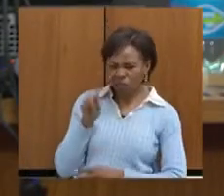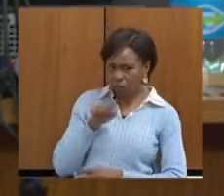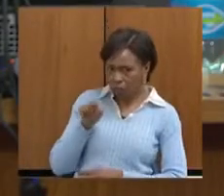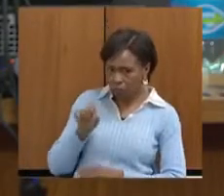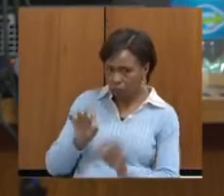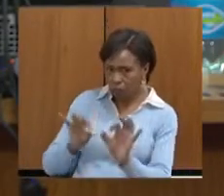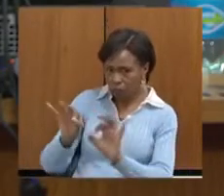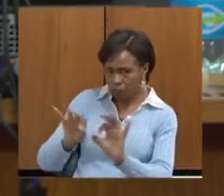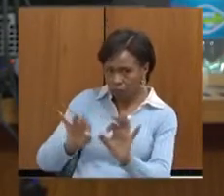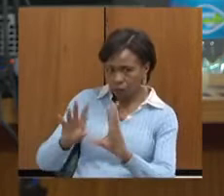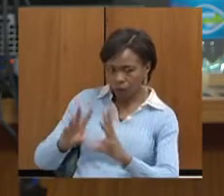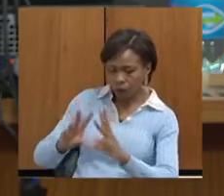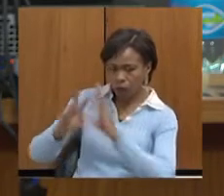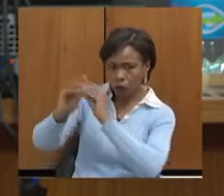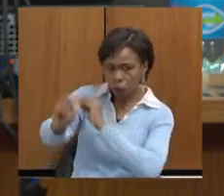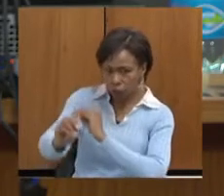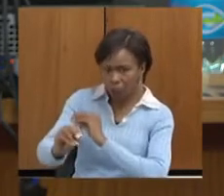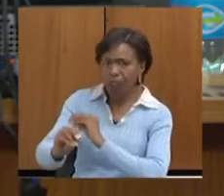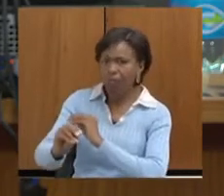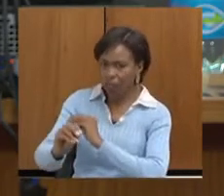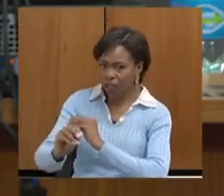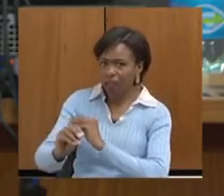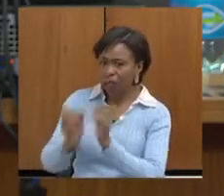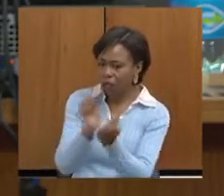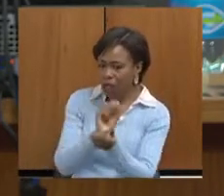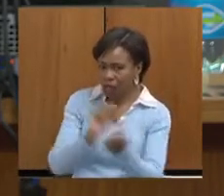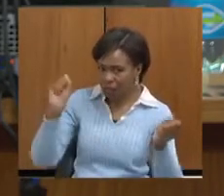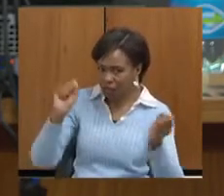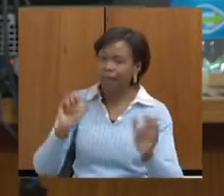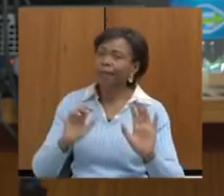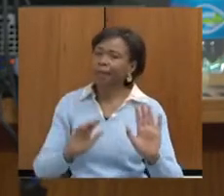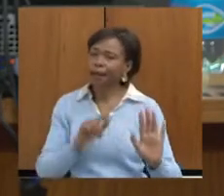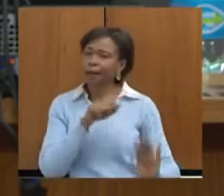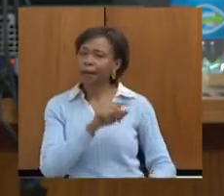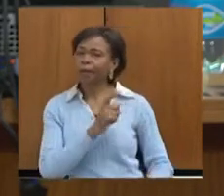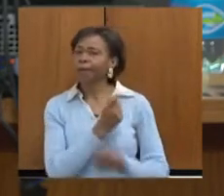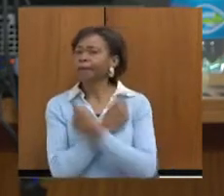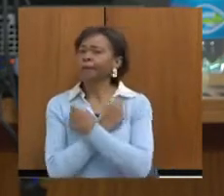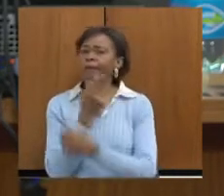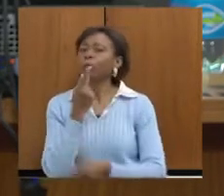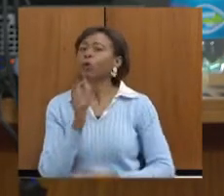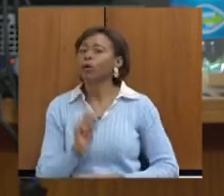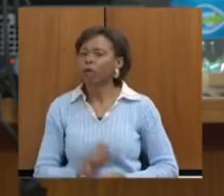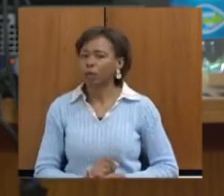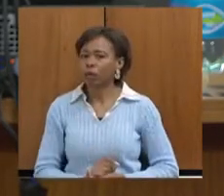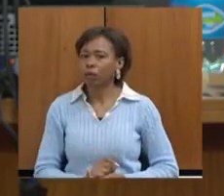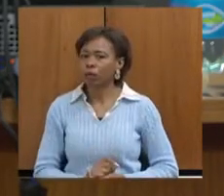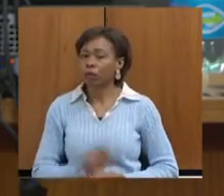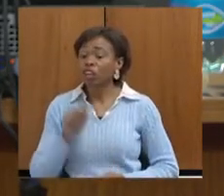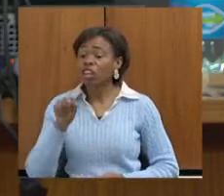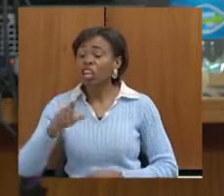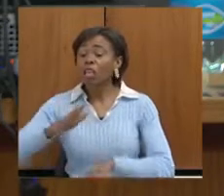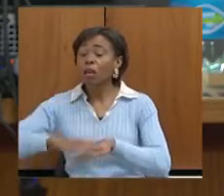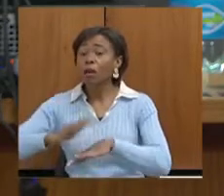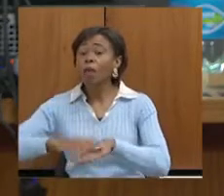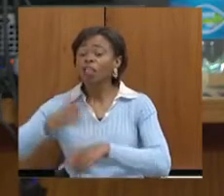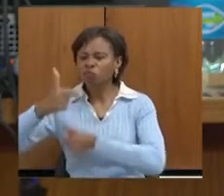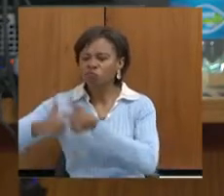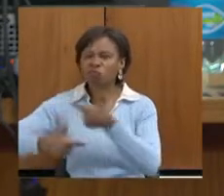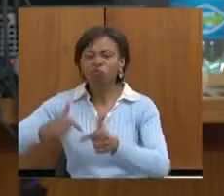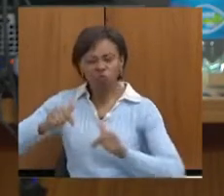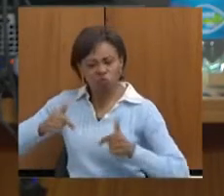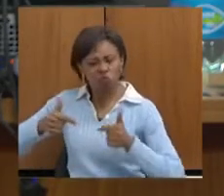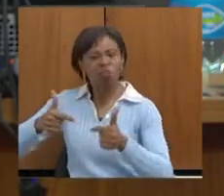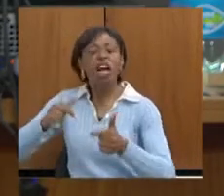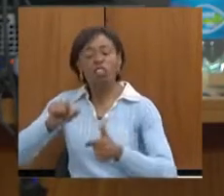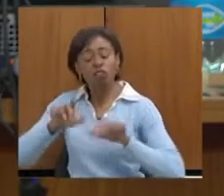sair do Egito para deixar de ser escravo ele fala tira a palha se eles quiser eles vão buscar a palha se